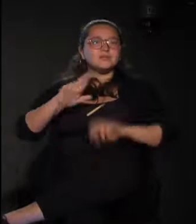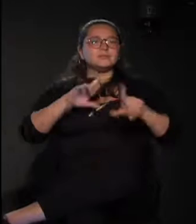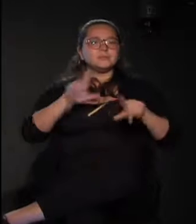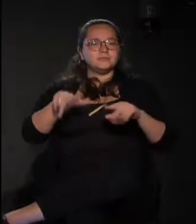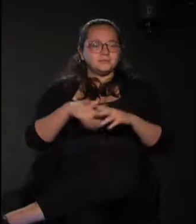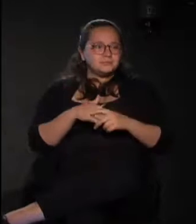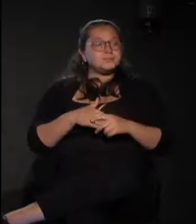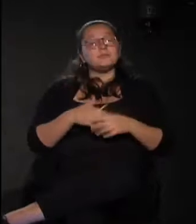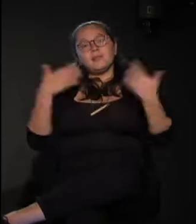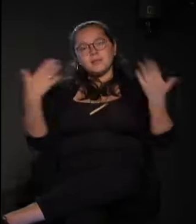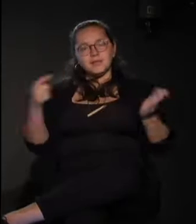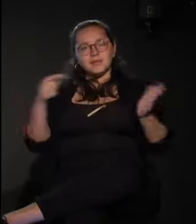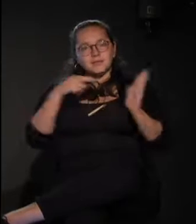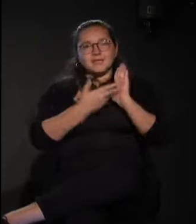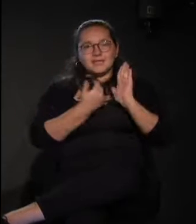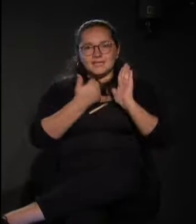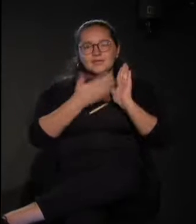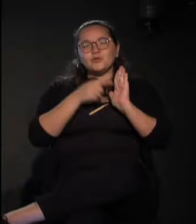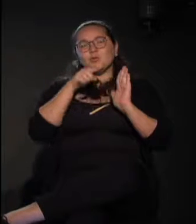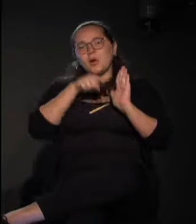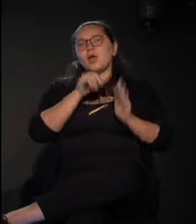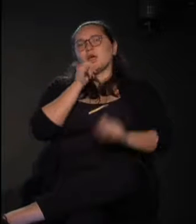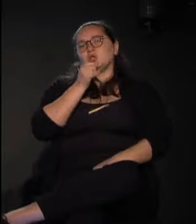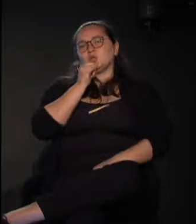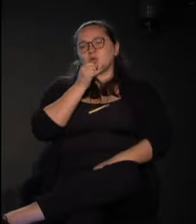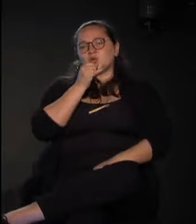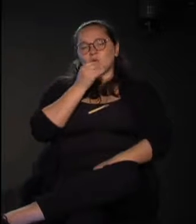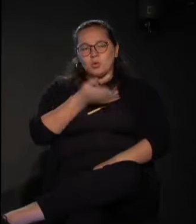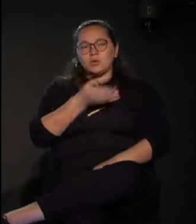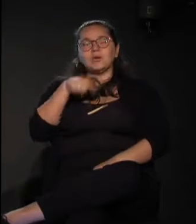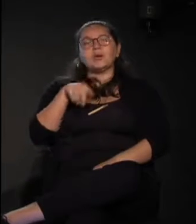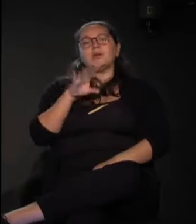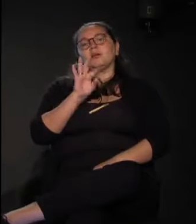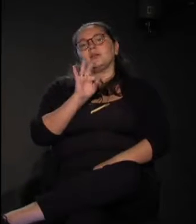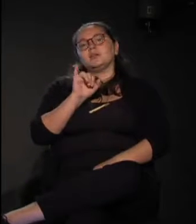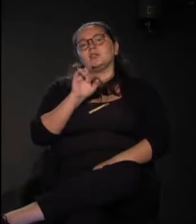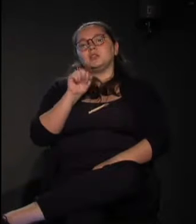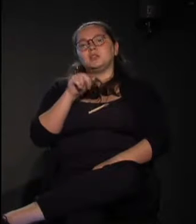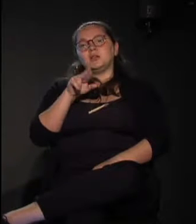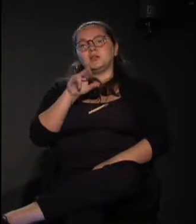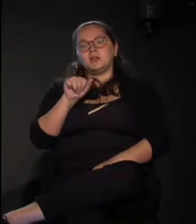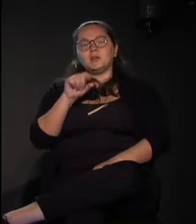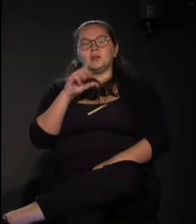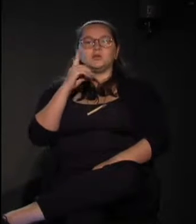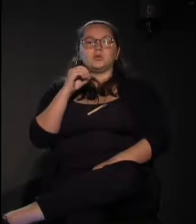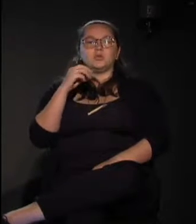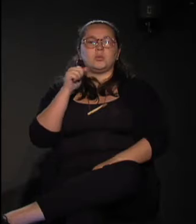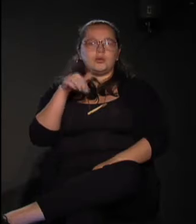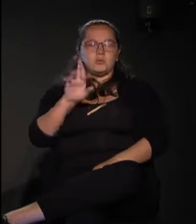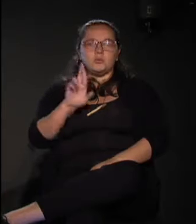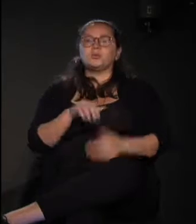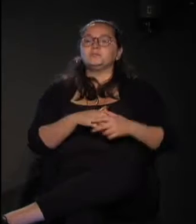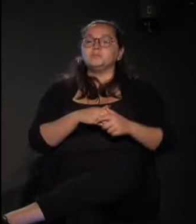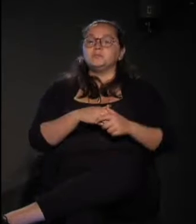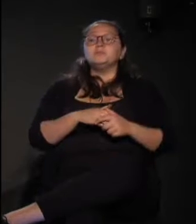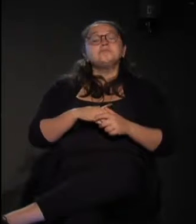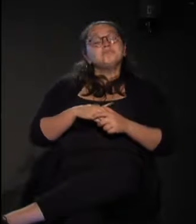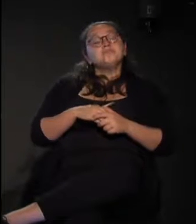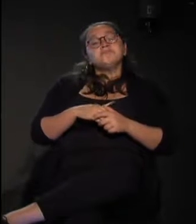enredo deste deste livro que organizou uma mostra de como o amor pode ser tirado passadas ontem